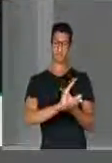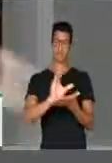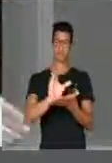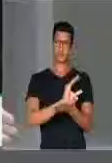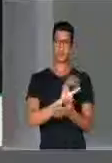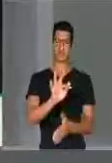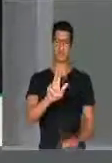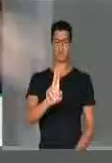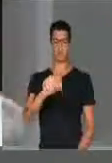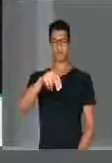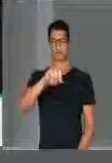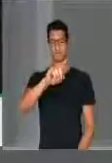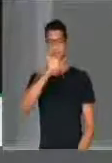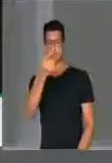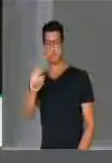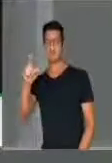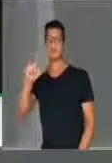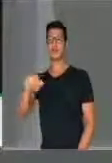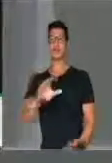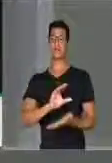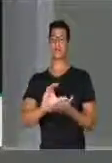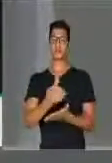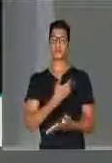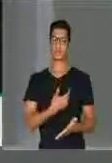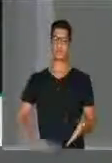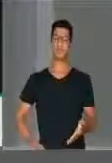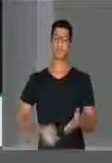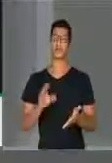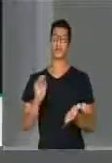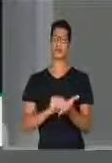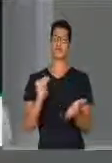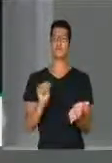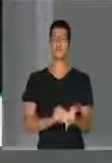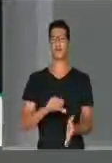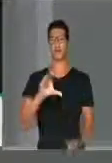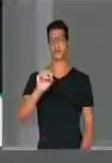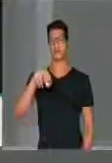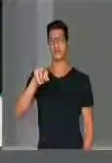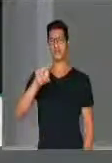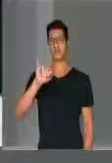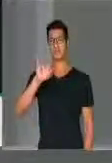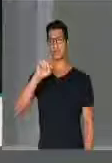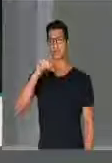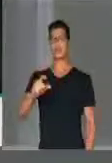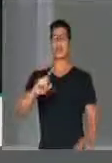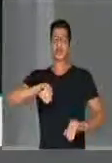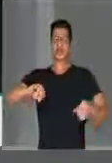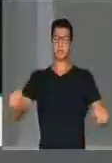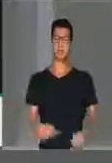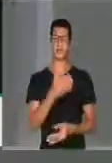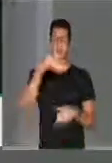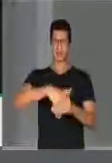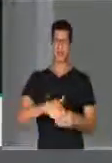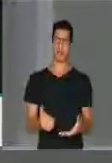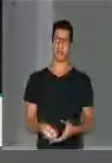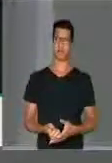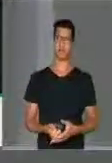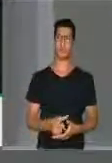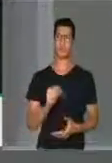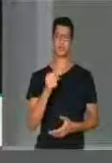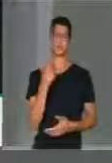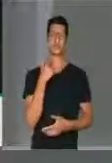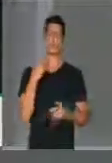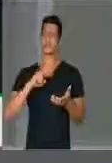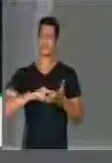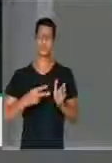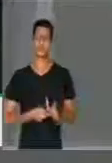financiamento do fundão, que é o financiamento público. Isso é falta de convicção, isso é oportunismo eleitoral. Isso